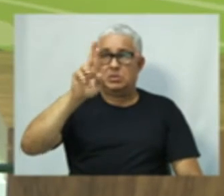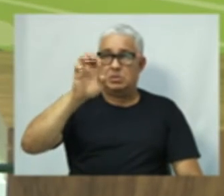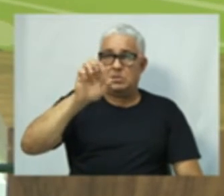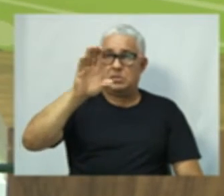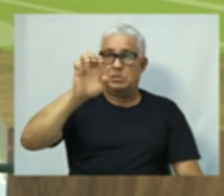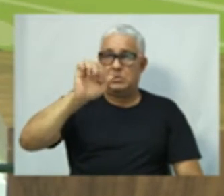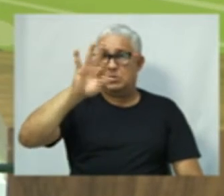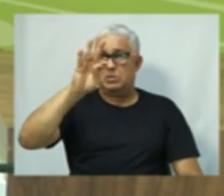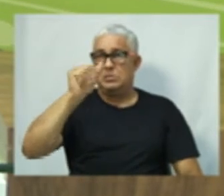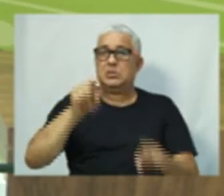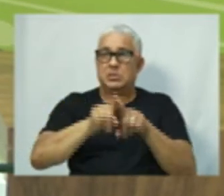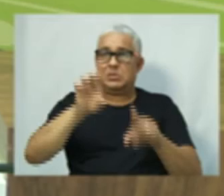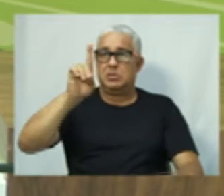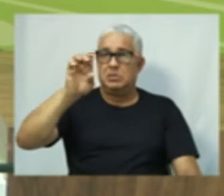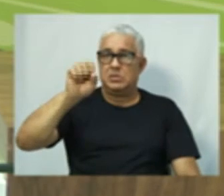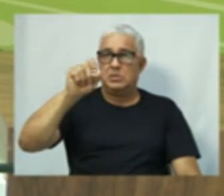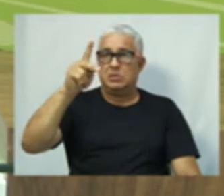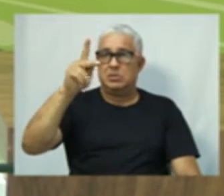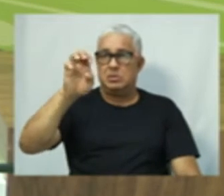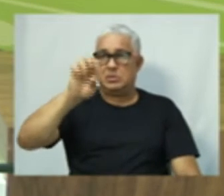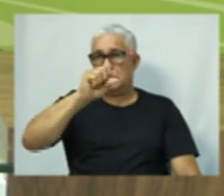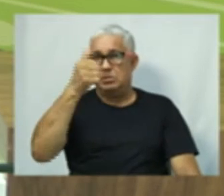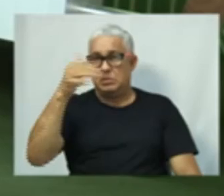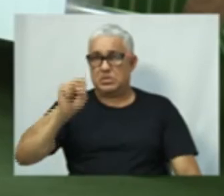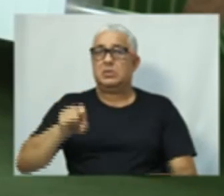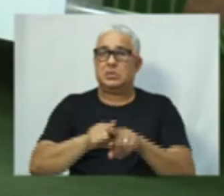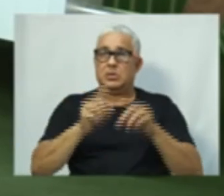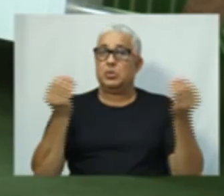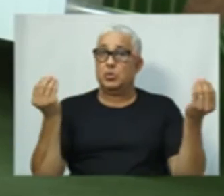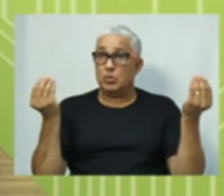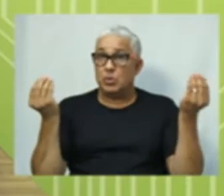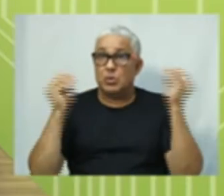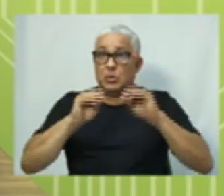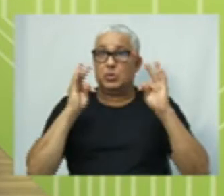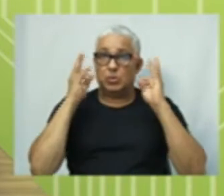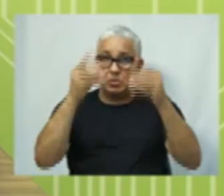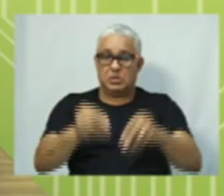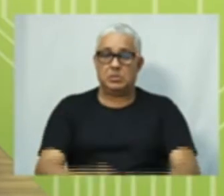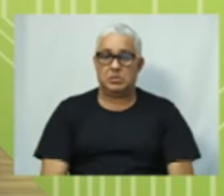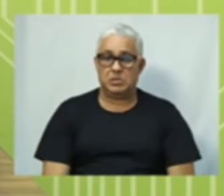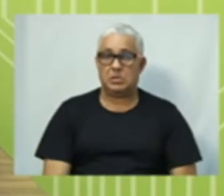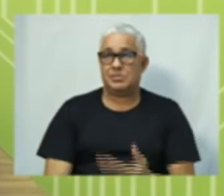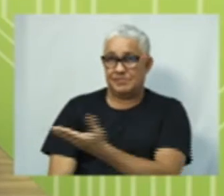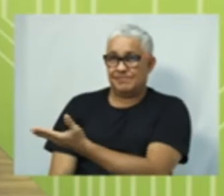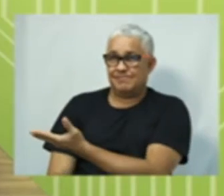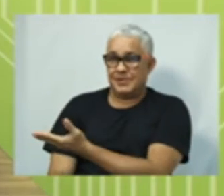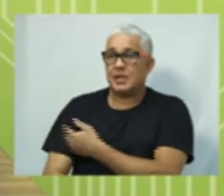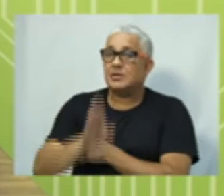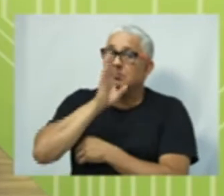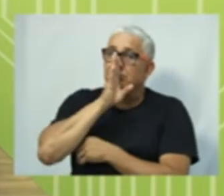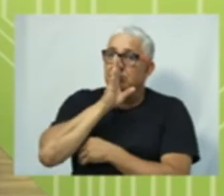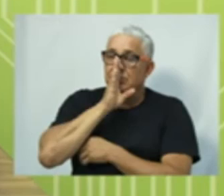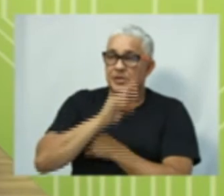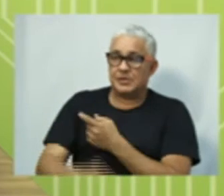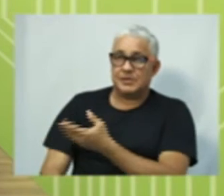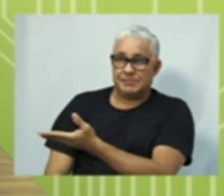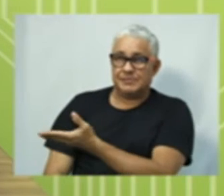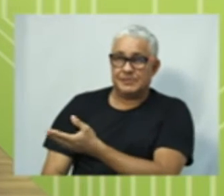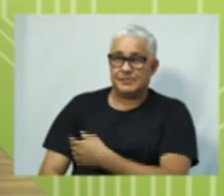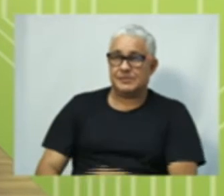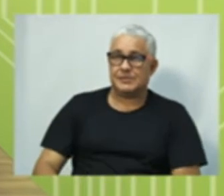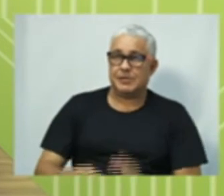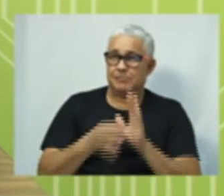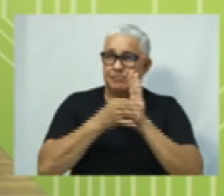devidamente escrituradas. Isso, professor? Exatamente. Professora, não deixei ela falar muito hoje, mas só que as falas delas